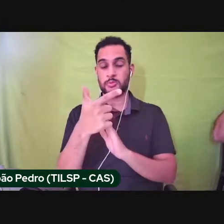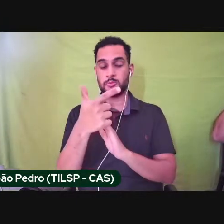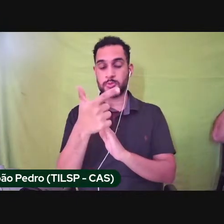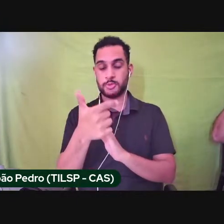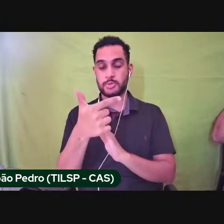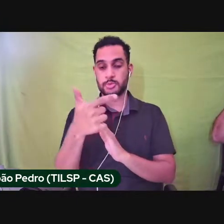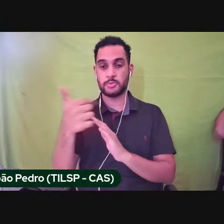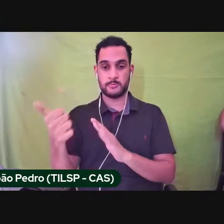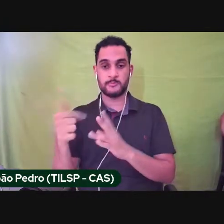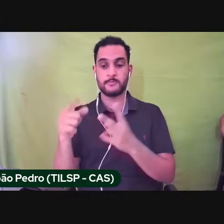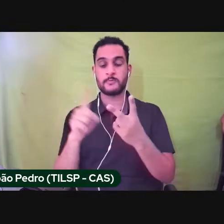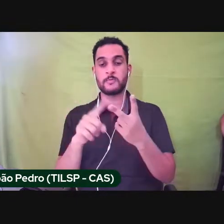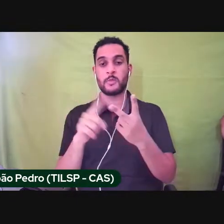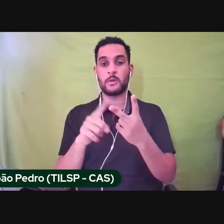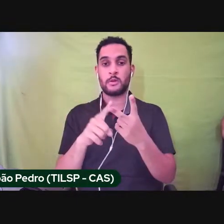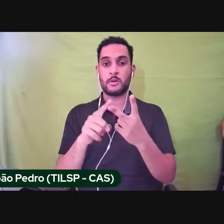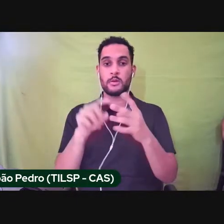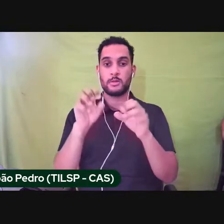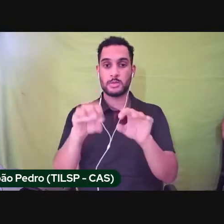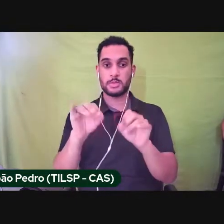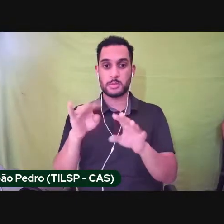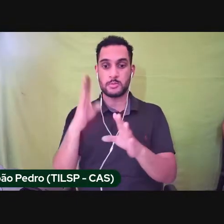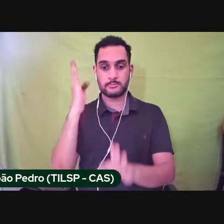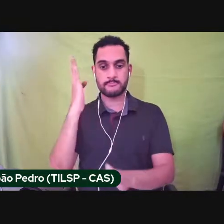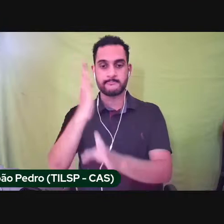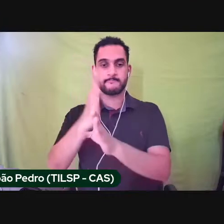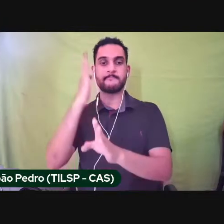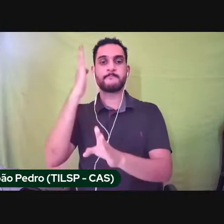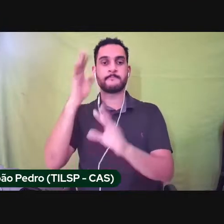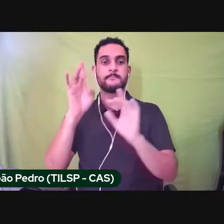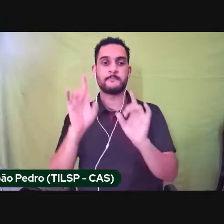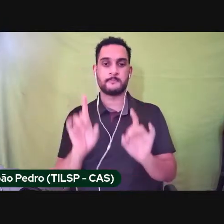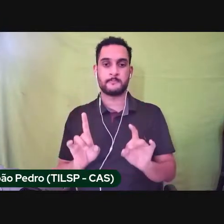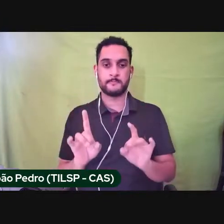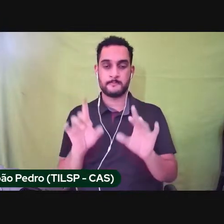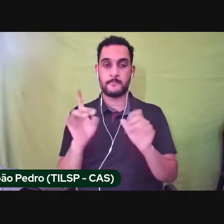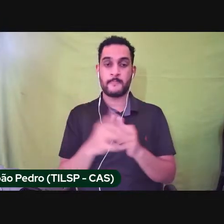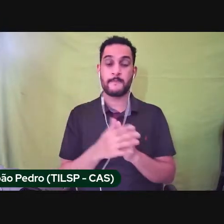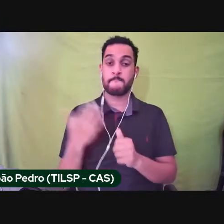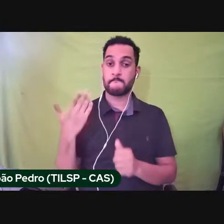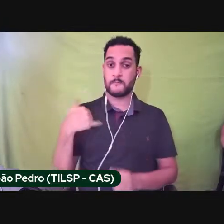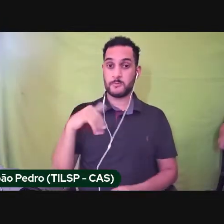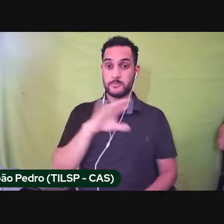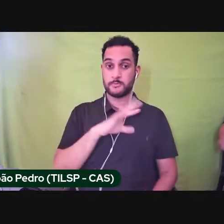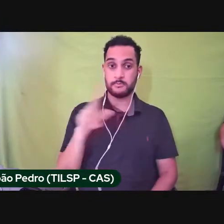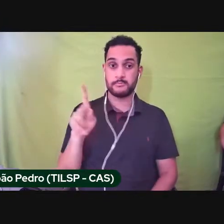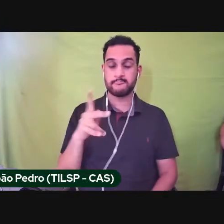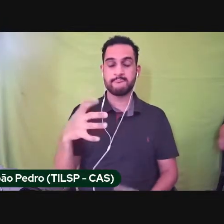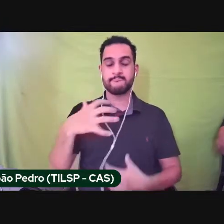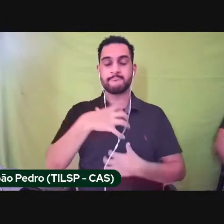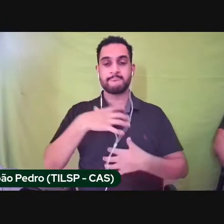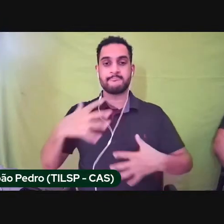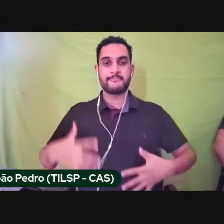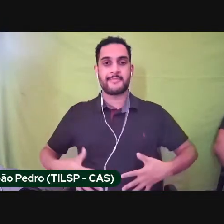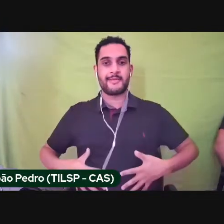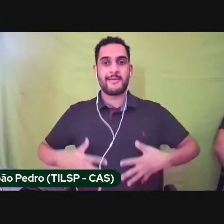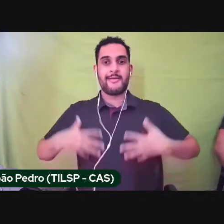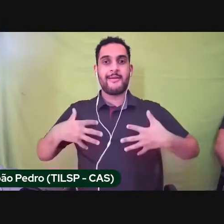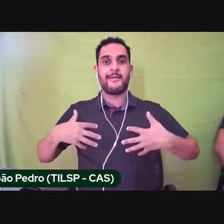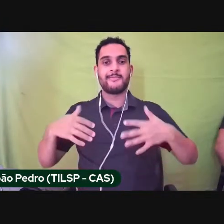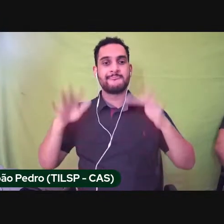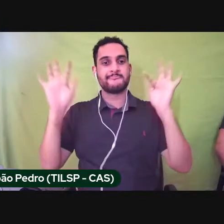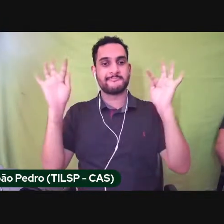na verdade, nós, como educadores, ficamos gratos, orgulhosos e